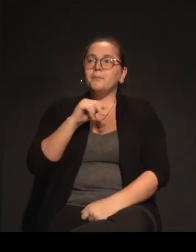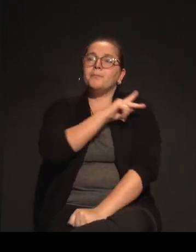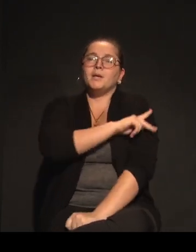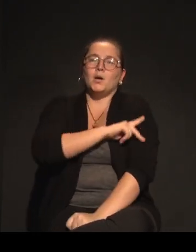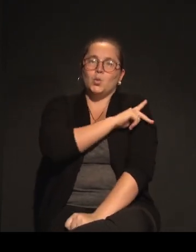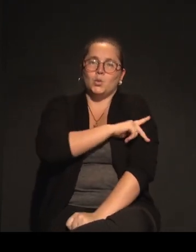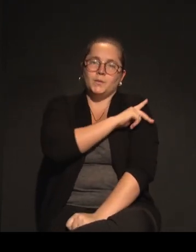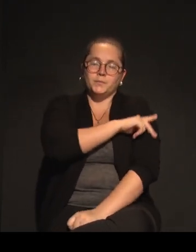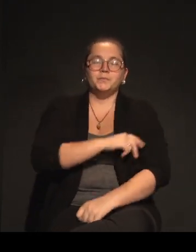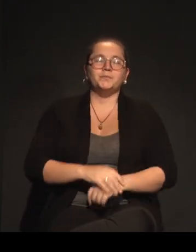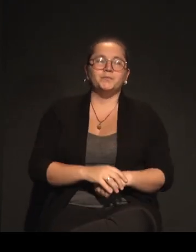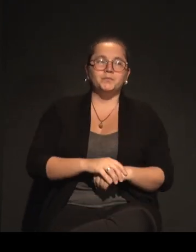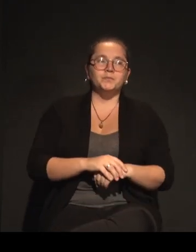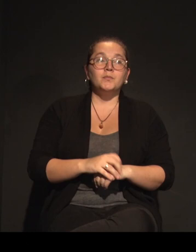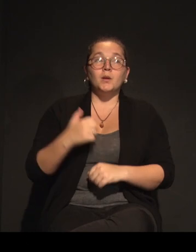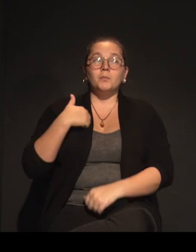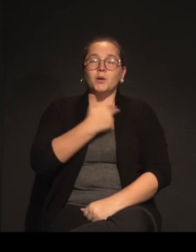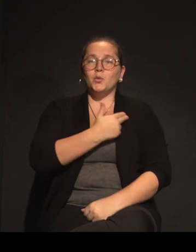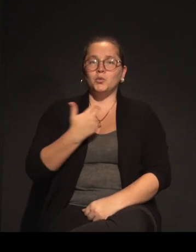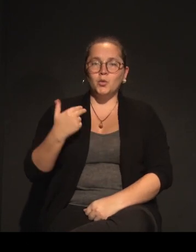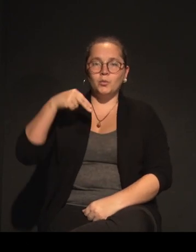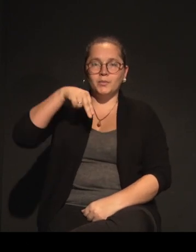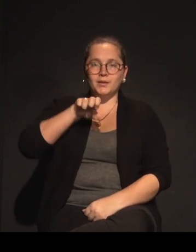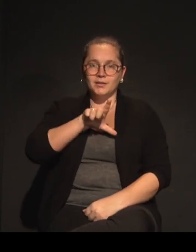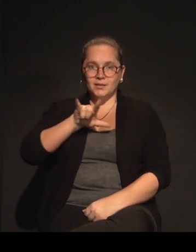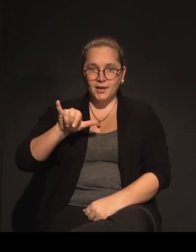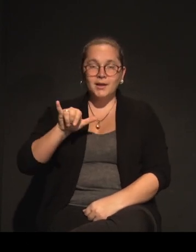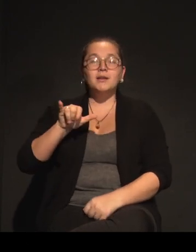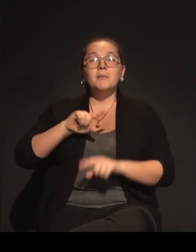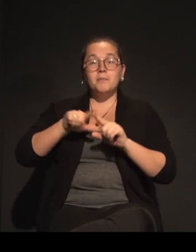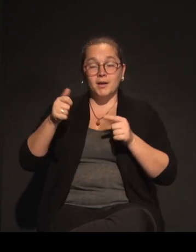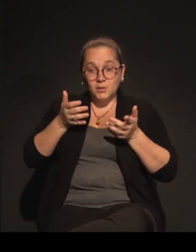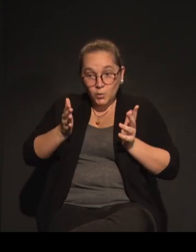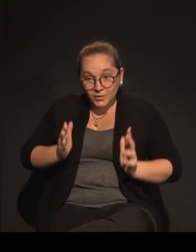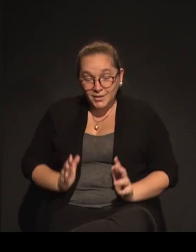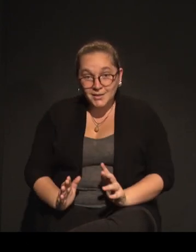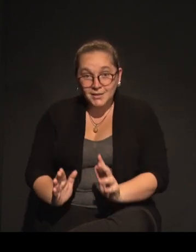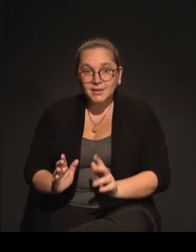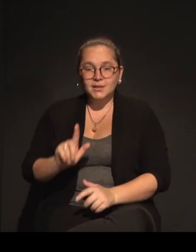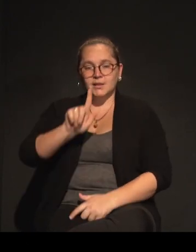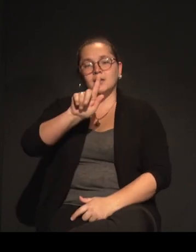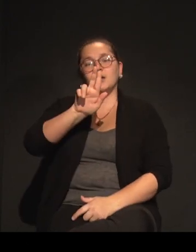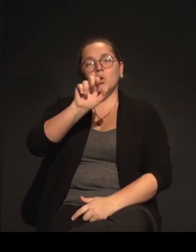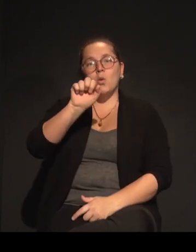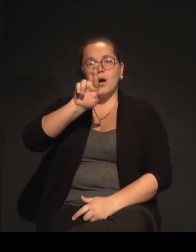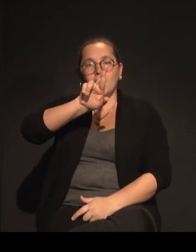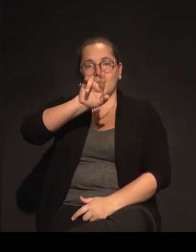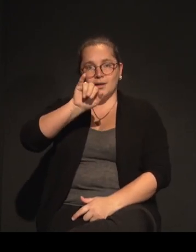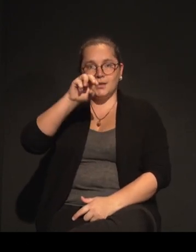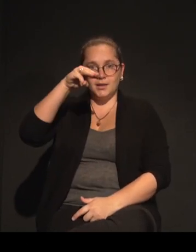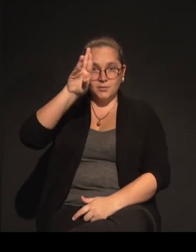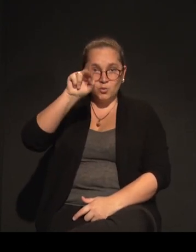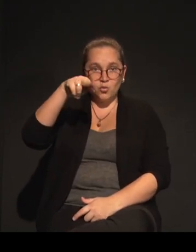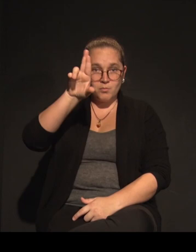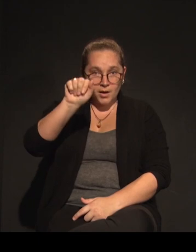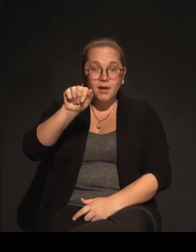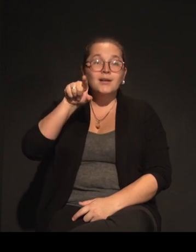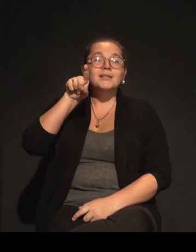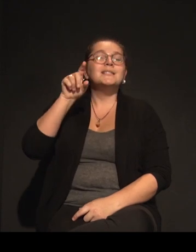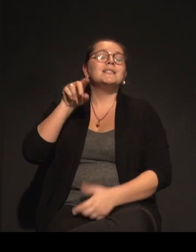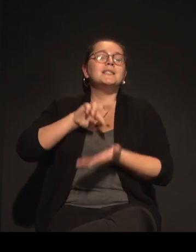me chamo néné lhe mas também é tim ea varinha uma significa é claro só do